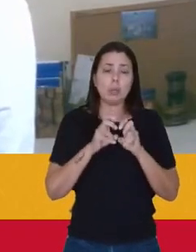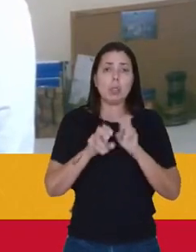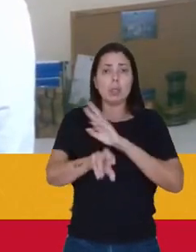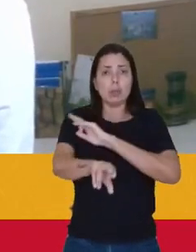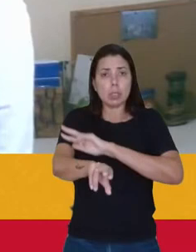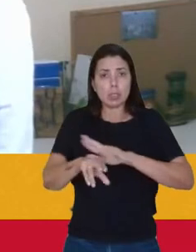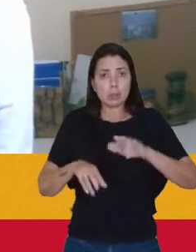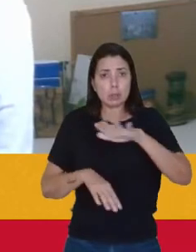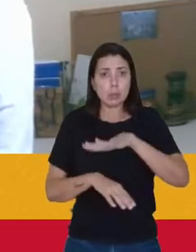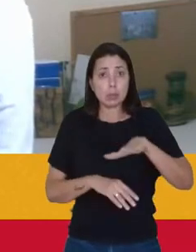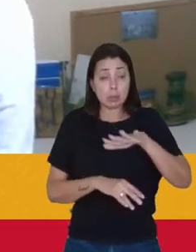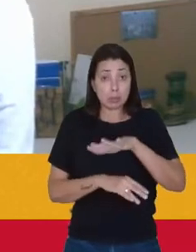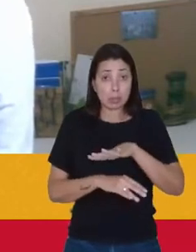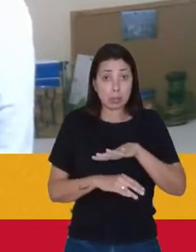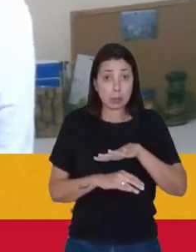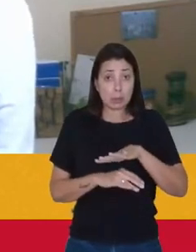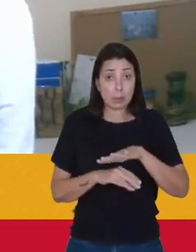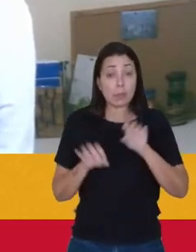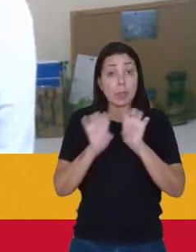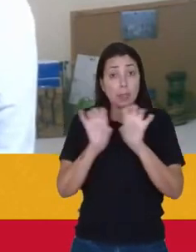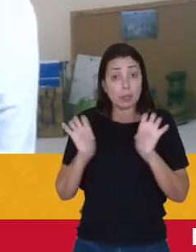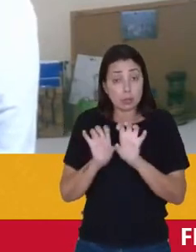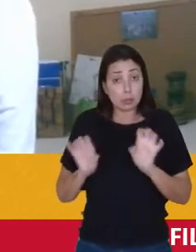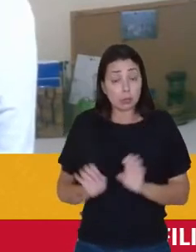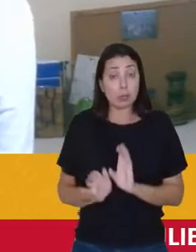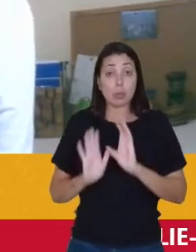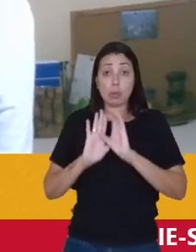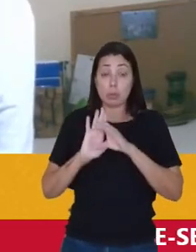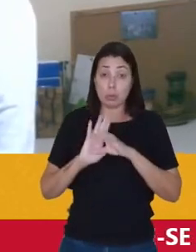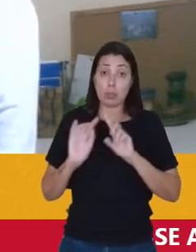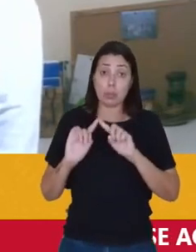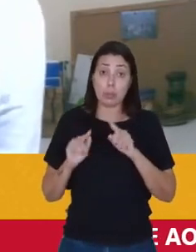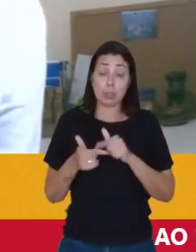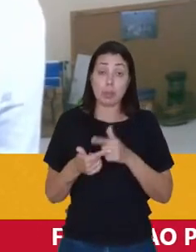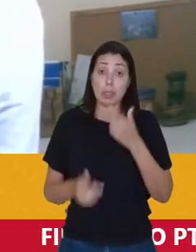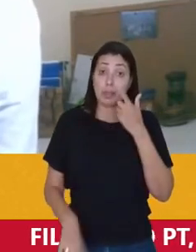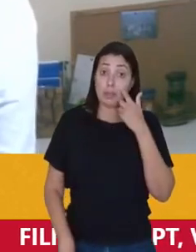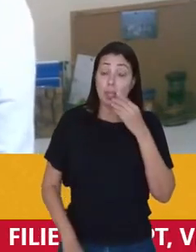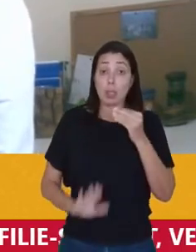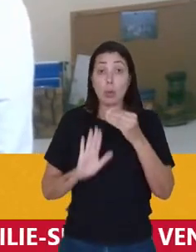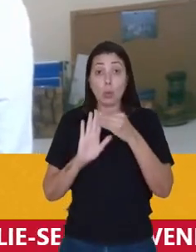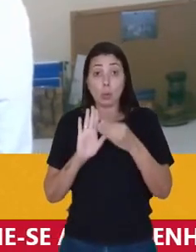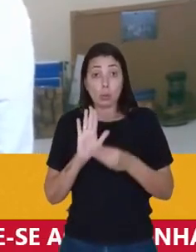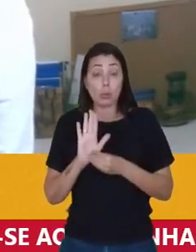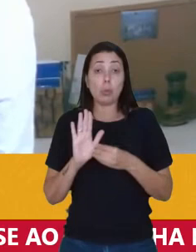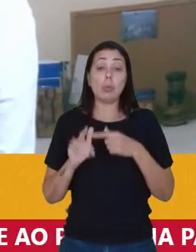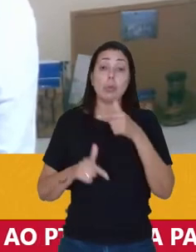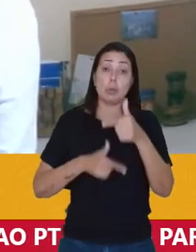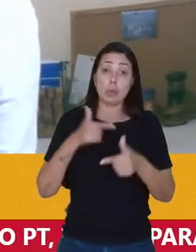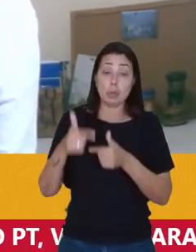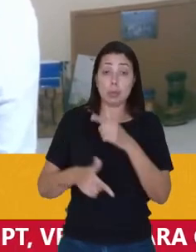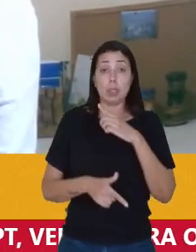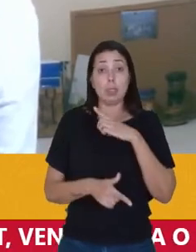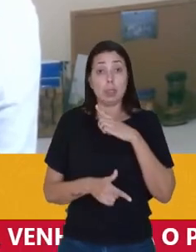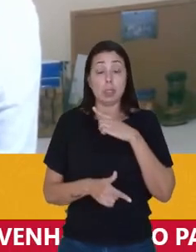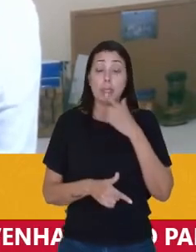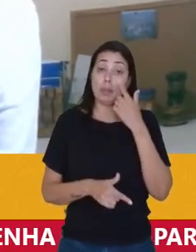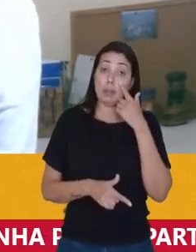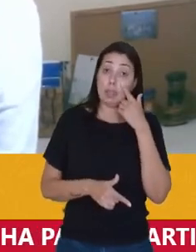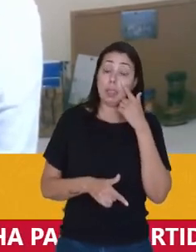ambiental nas estruturas curriculares, mas também rever conteúdos que são trabalhados, rever